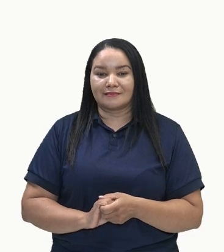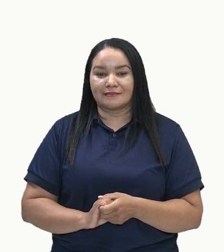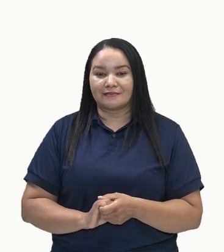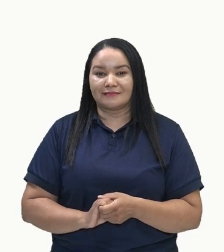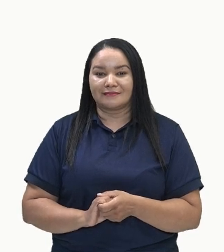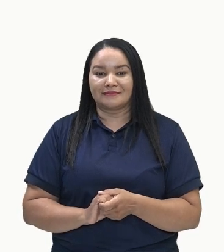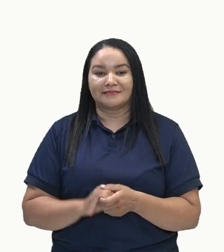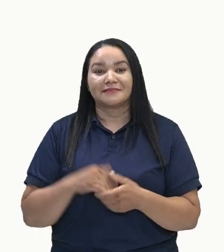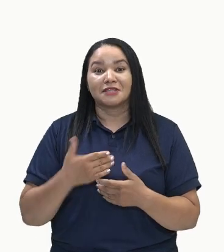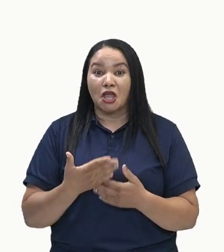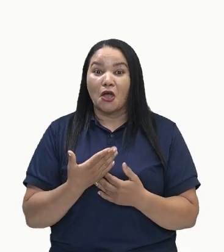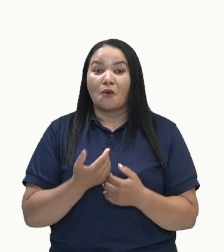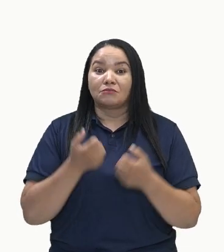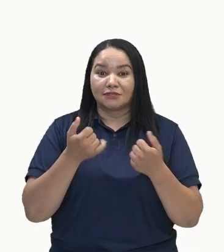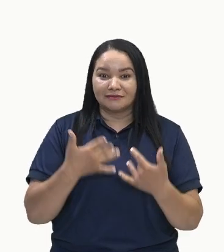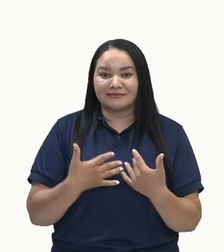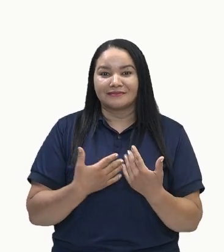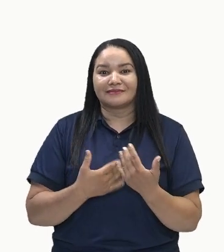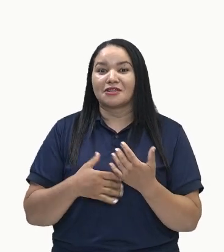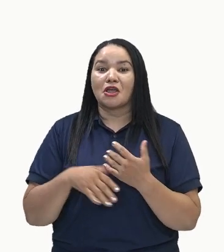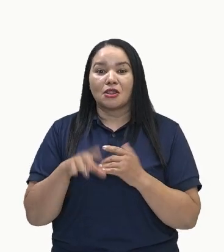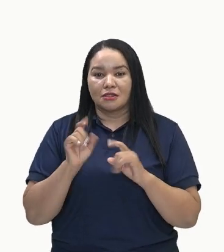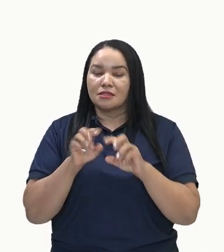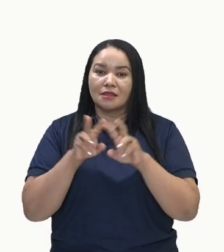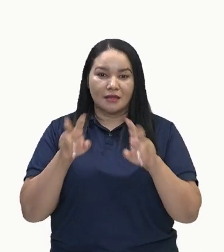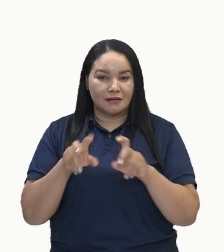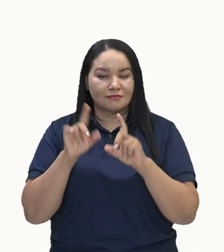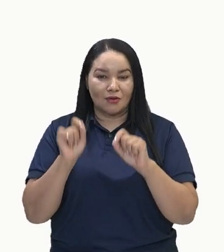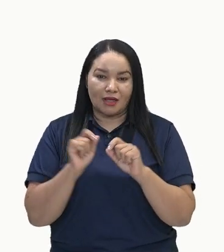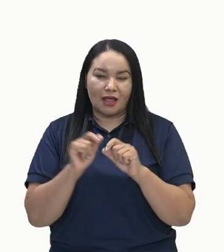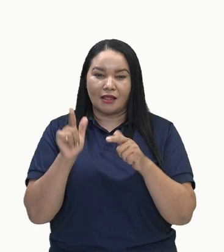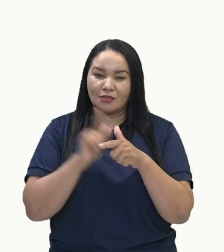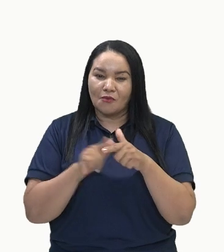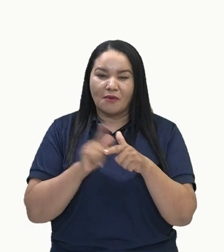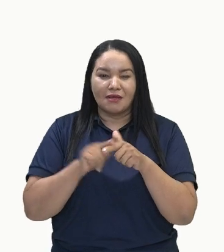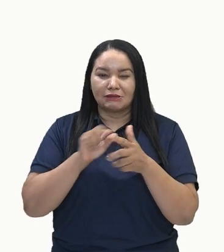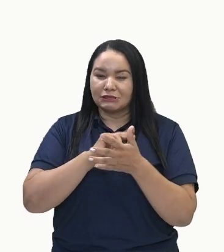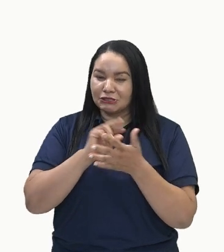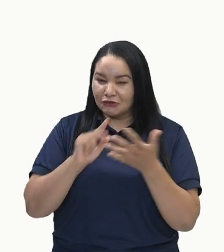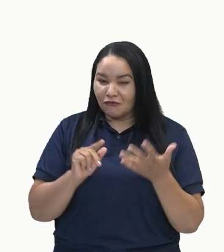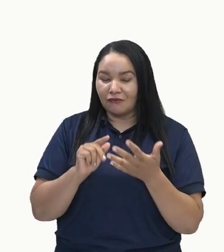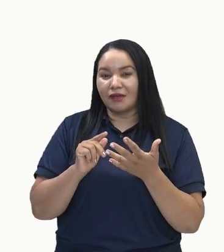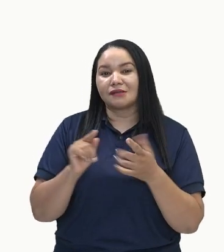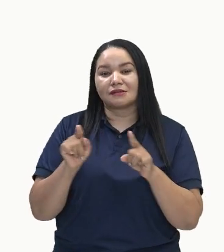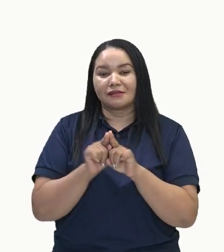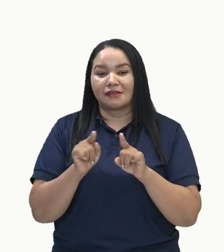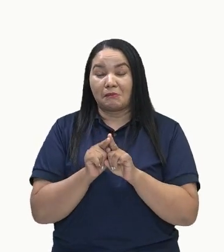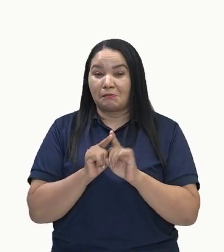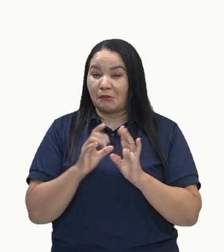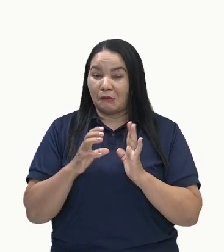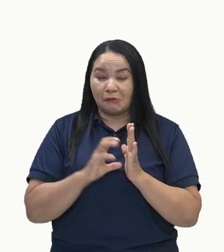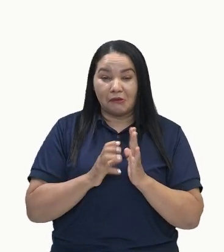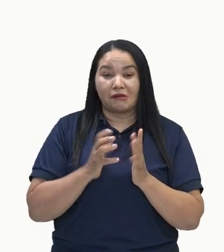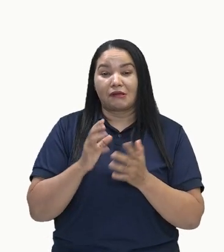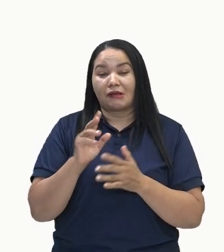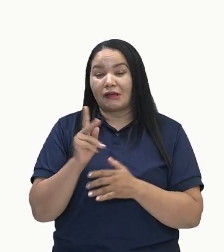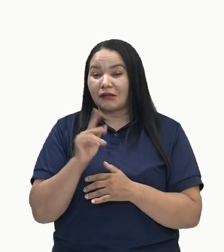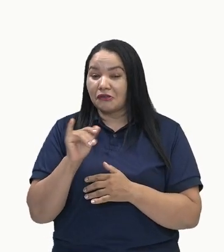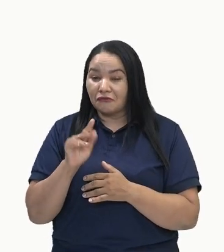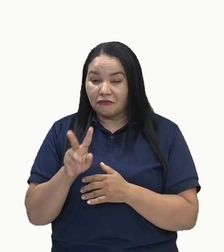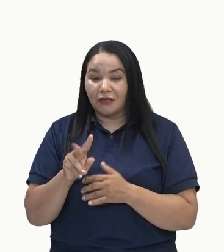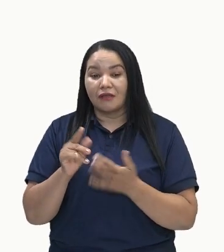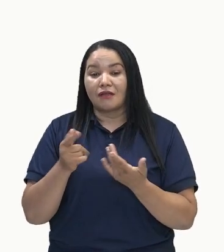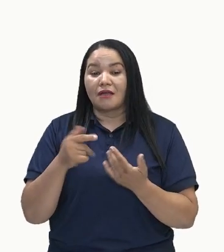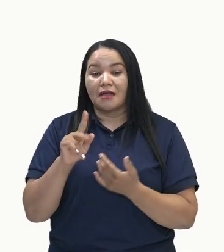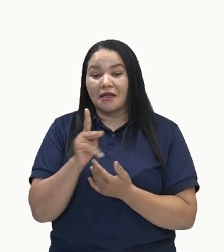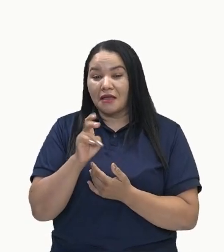falando do HIV e AIDS, mas tem a sífilis, a gonorreia, as hepatites virais B e C. Então,